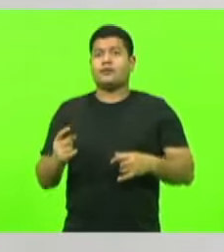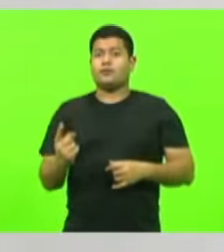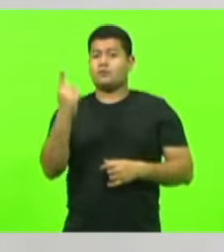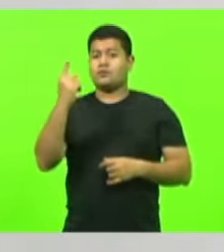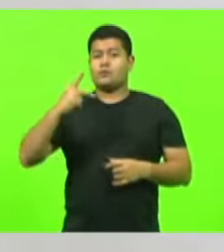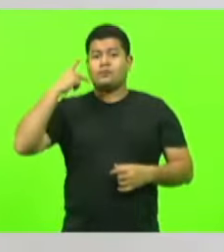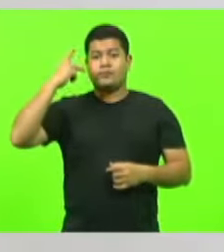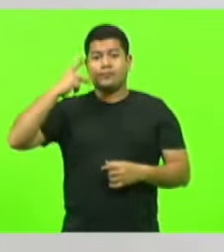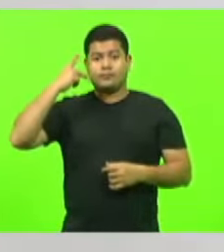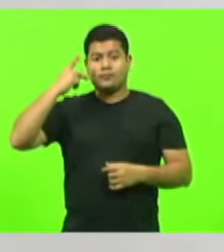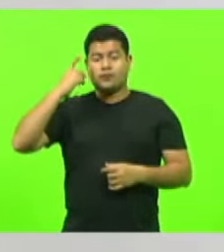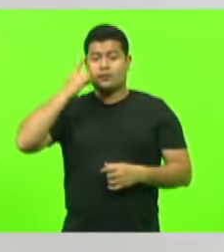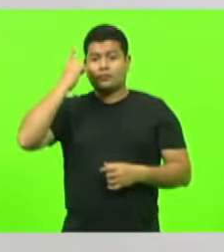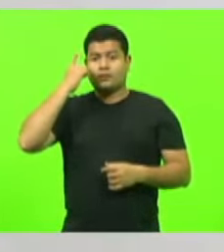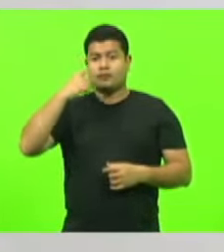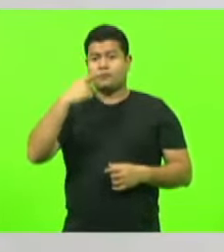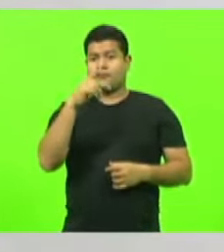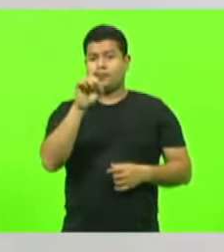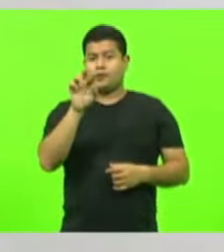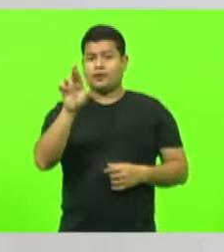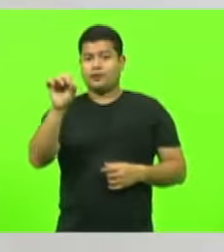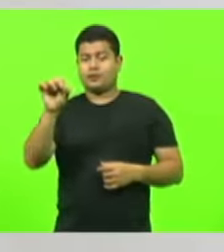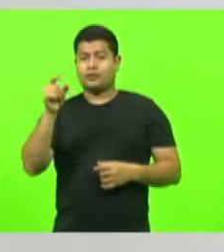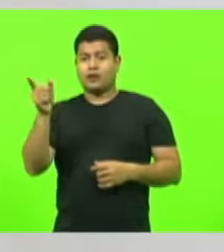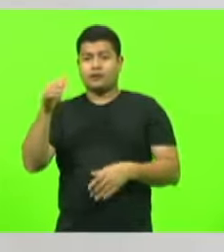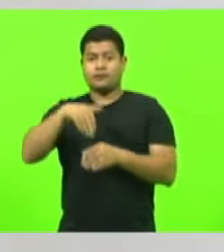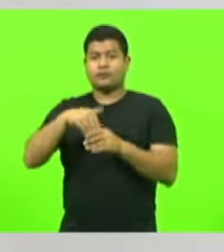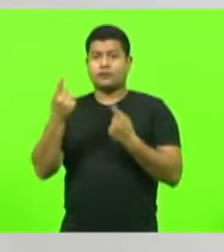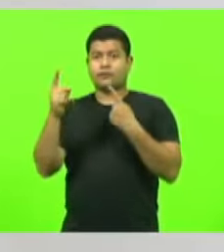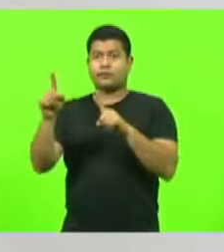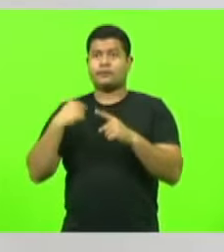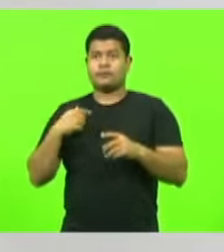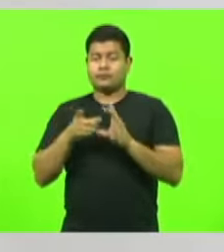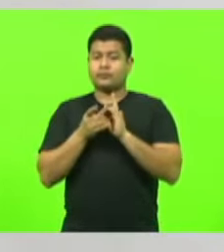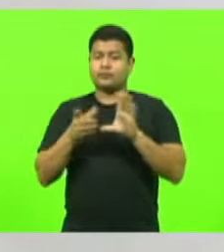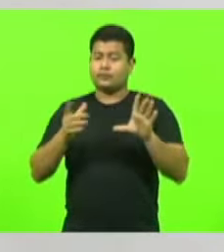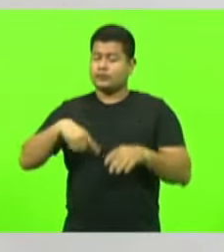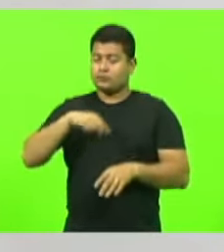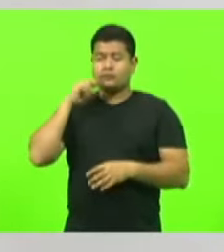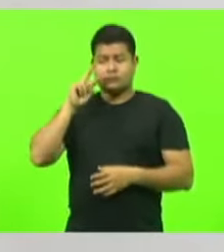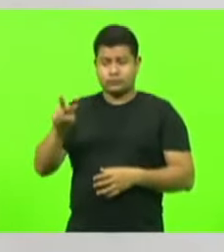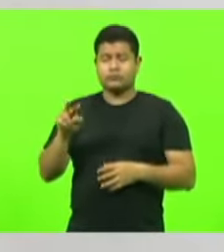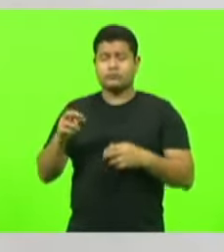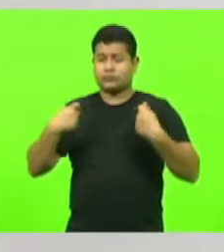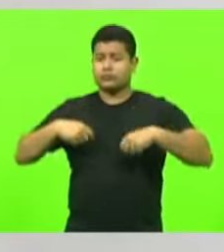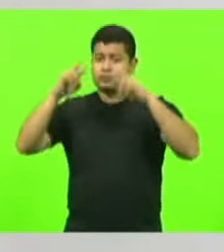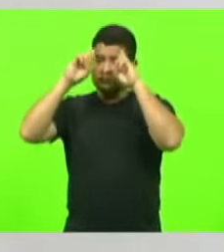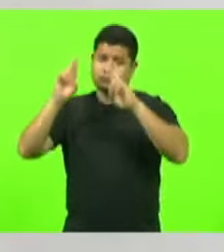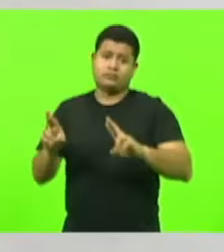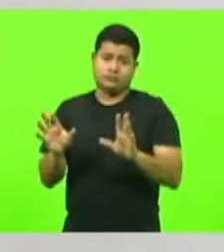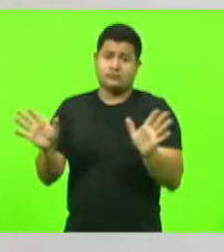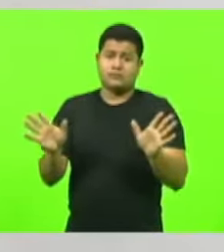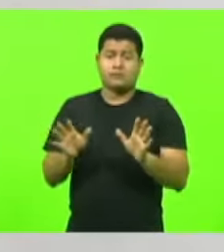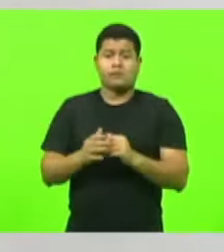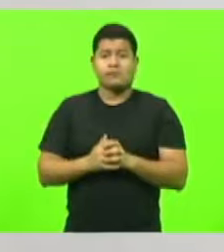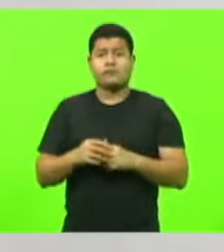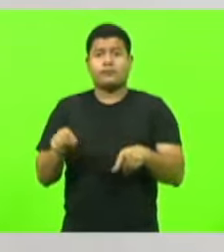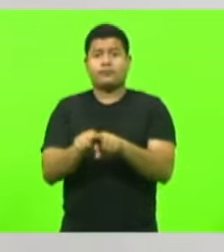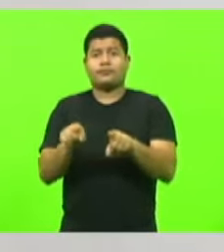PT, que votou contra, voto dele, e nós vemos uma democracia, tem que ser respeitado, tivemos também a situação da dona Ângela,